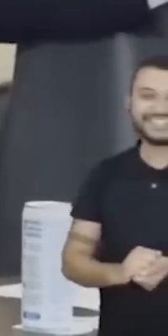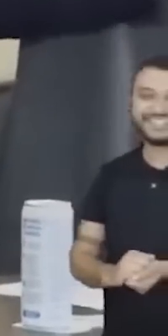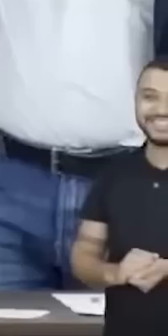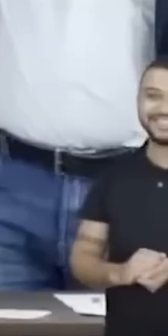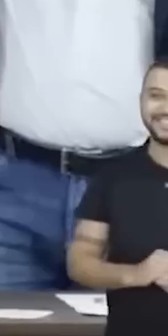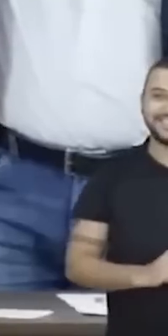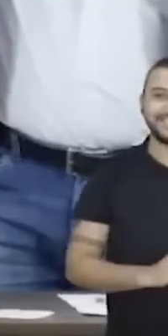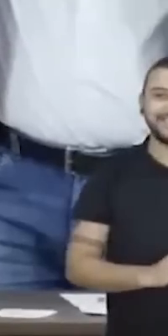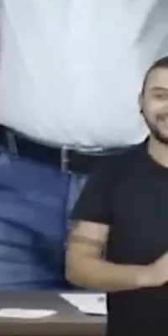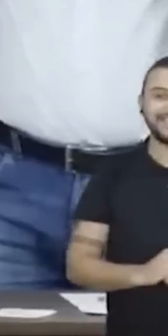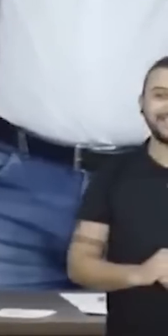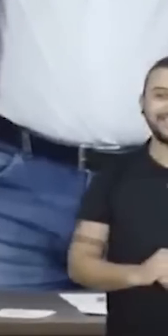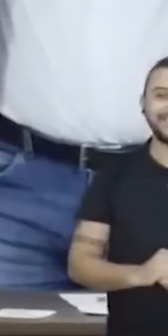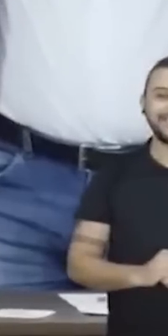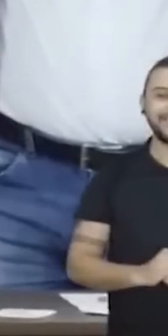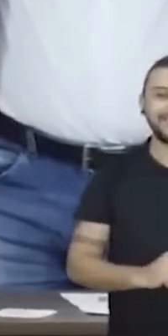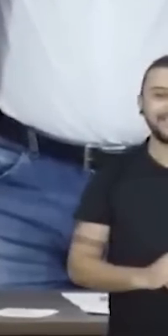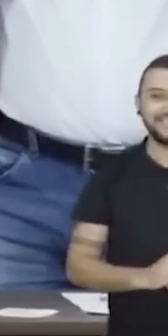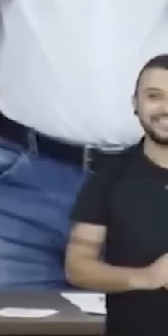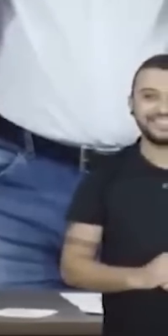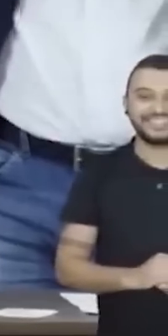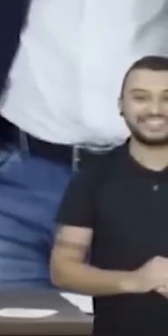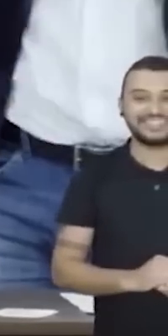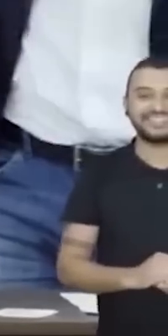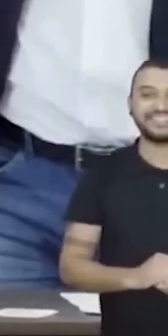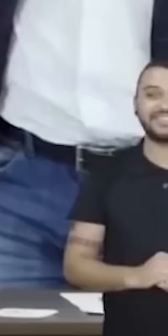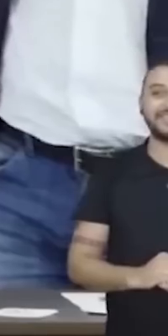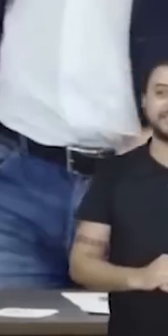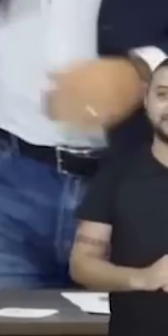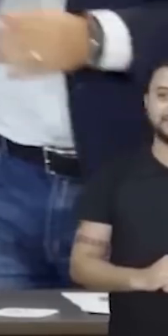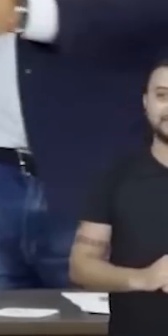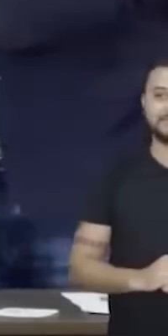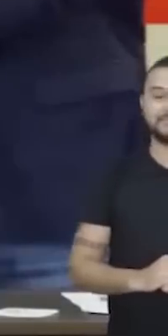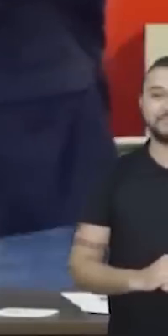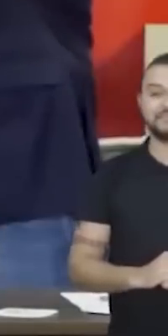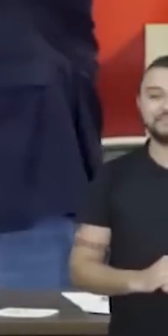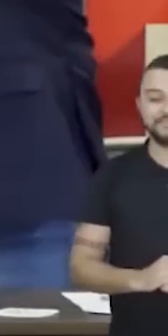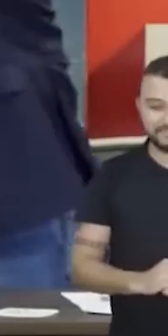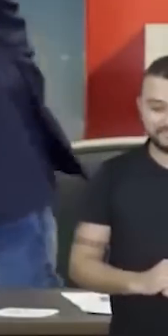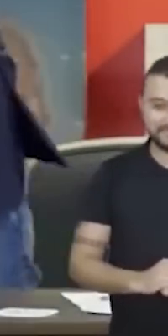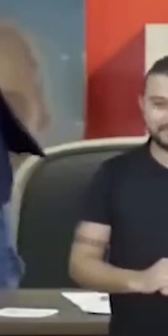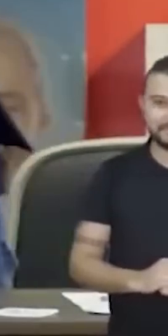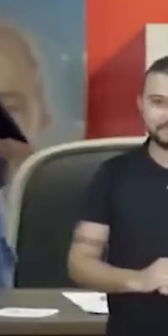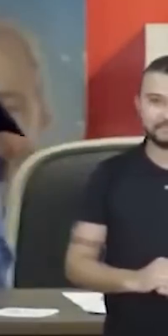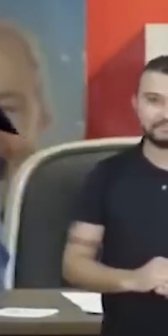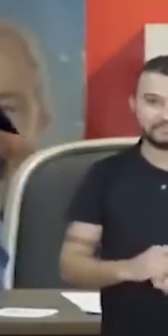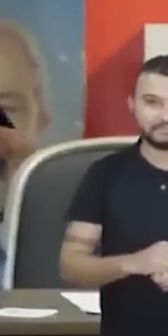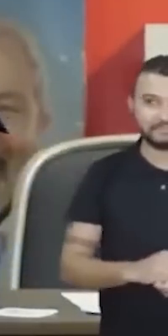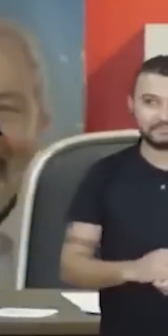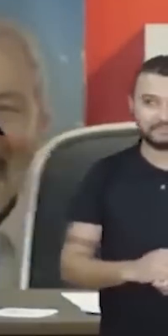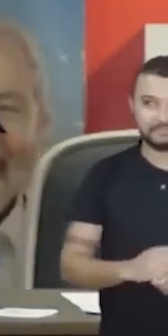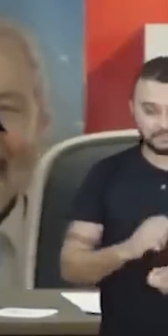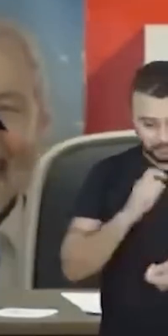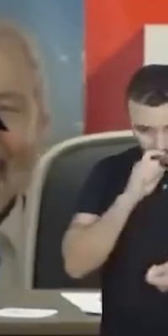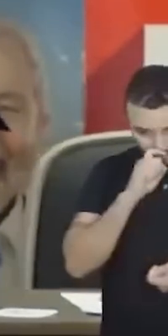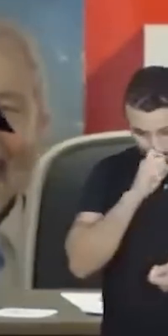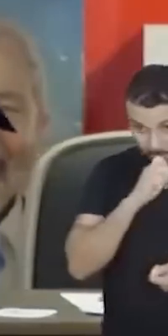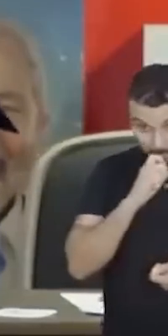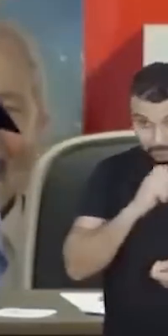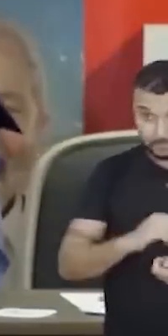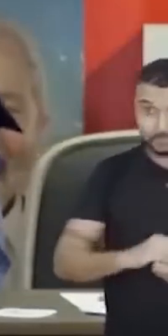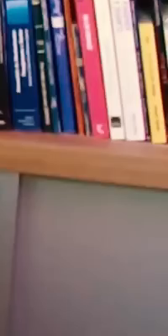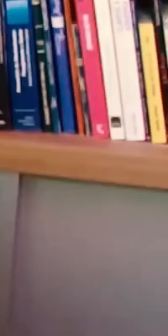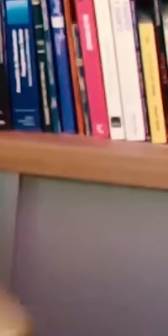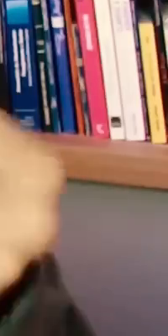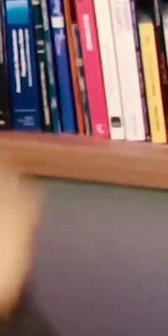que quando esse apoio do PDT é oferecido ao PT do Lula, quem aparece não é o Ciro, não é o